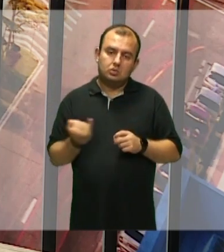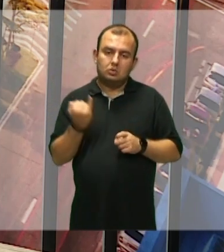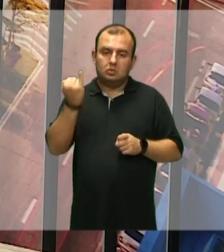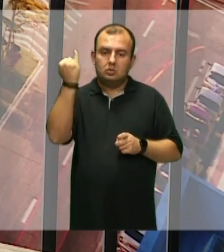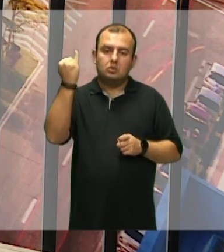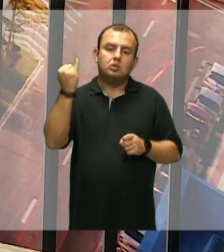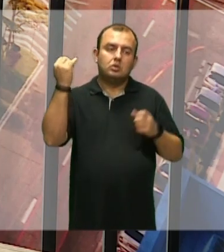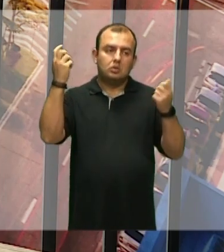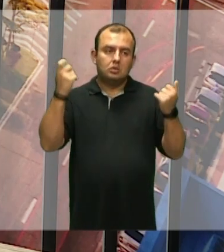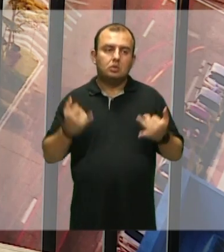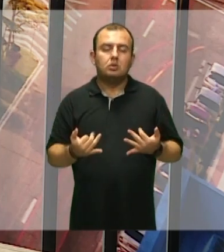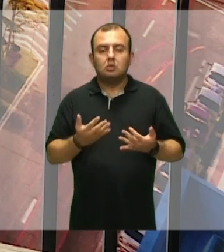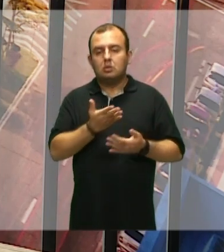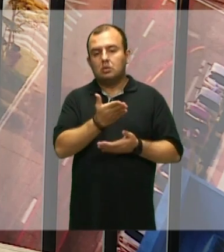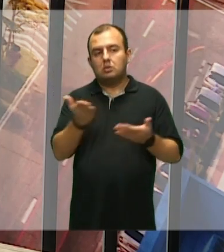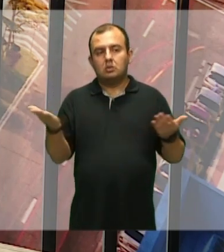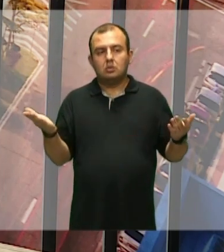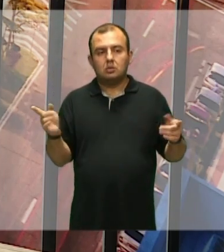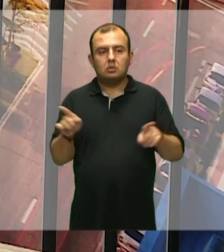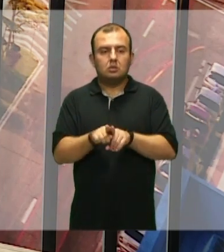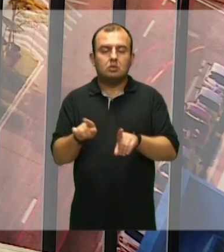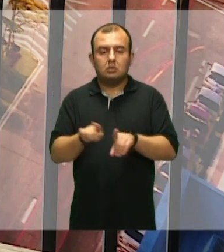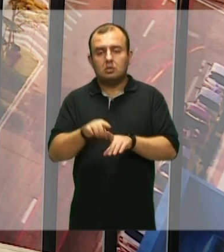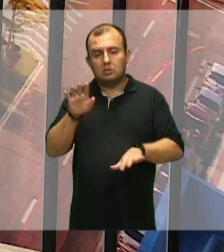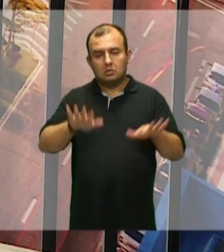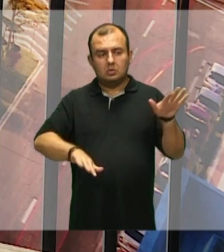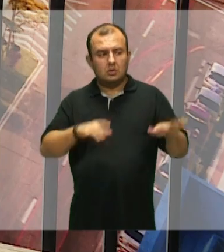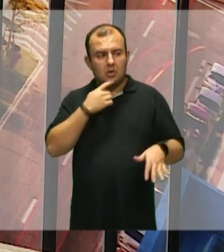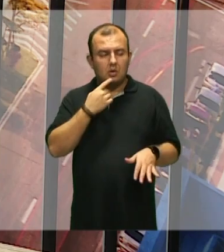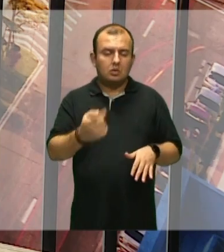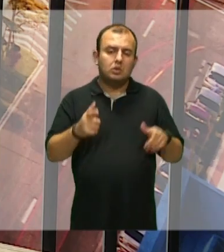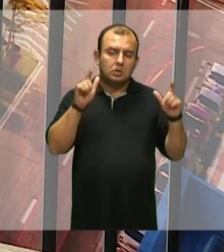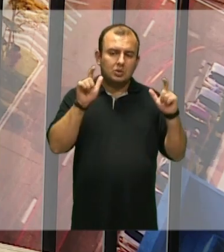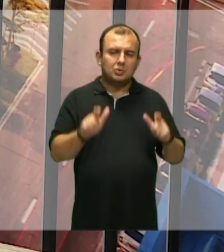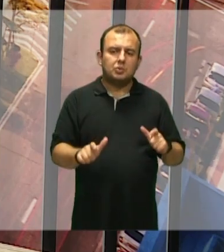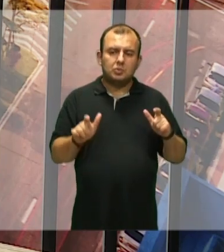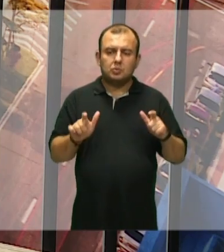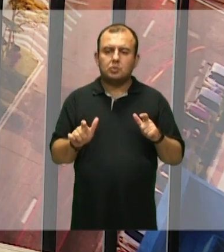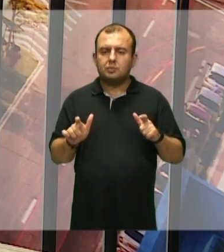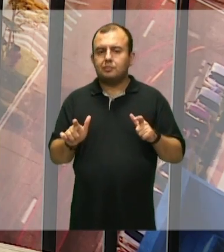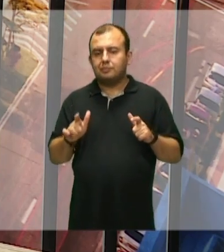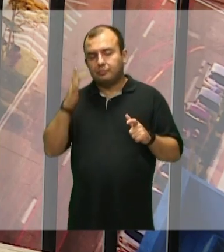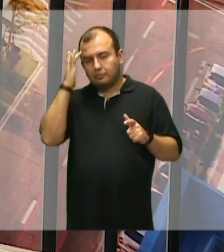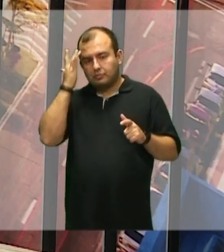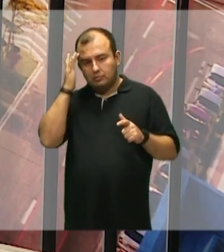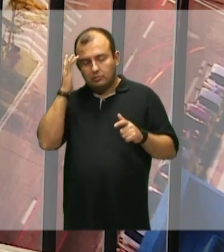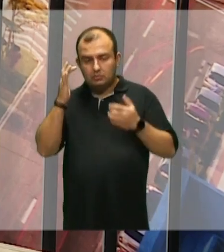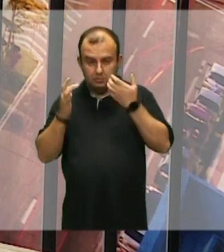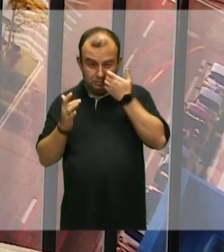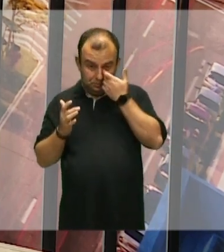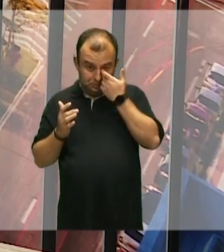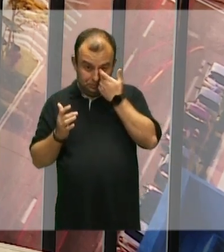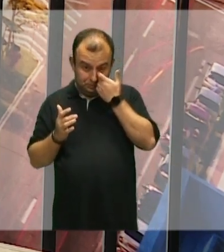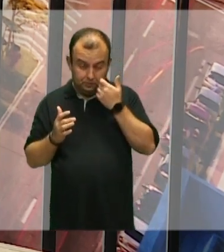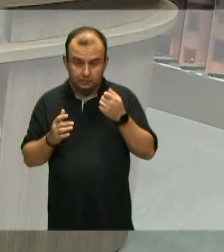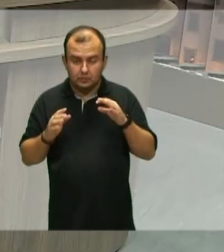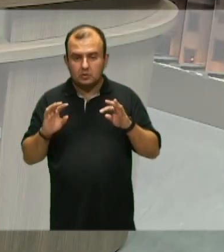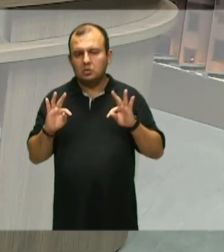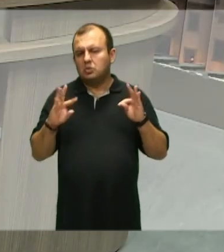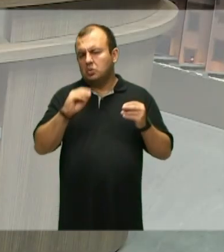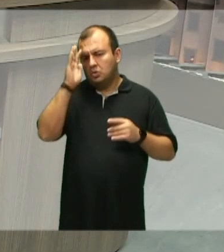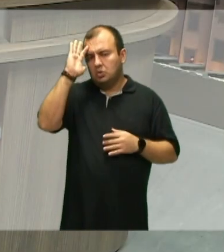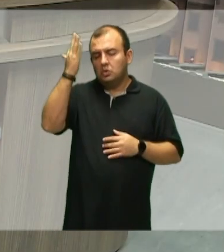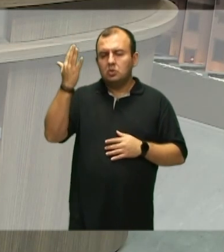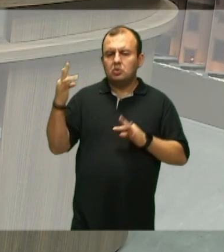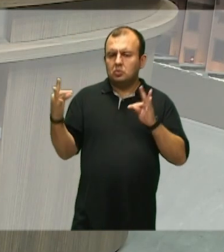importante para essas camadas. É porque às vezes a gente fala de um lugar que acha que não, está tudo resolvido.